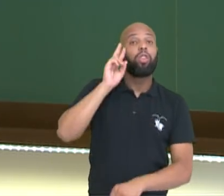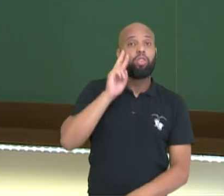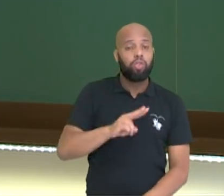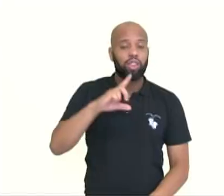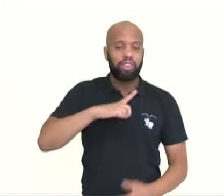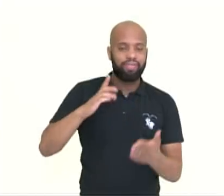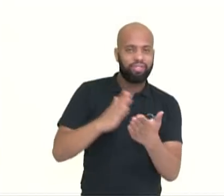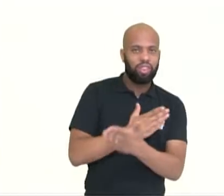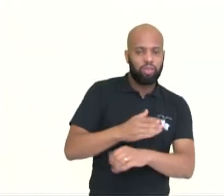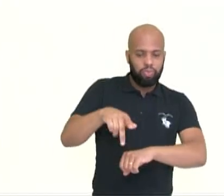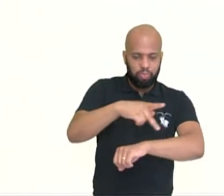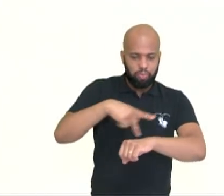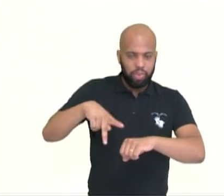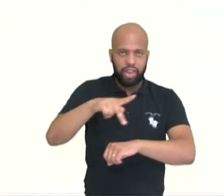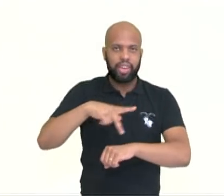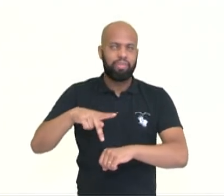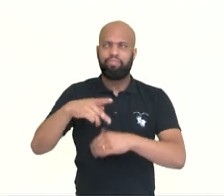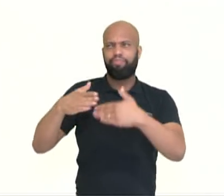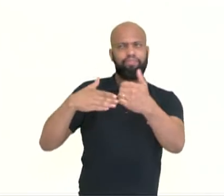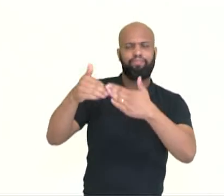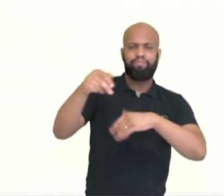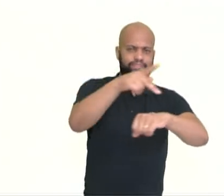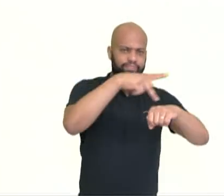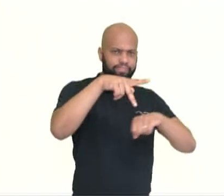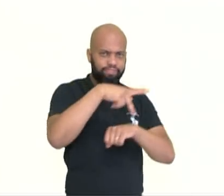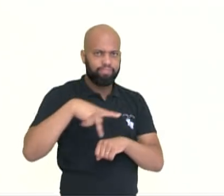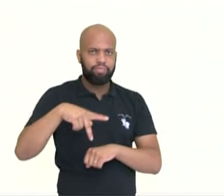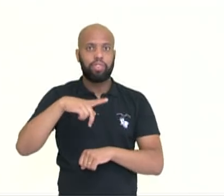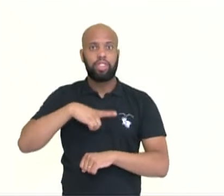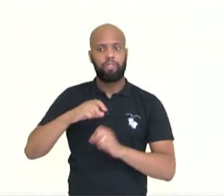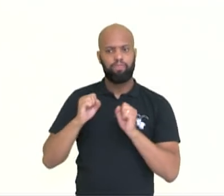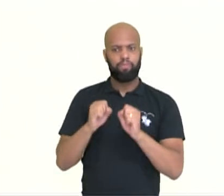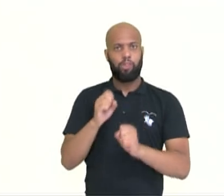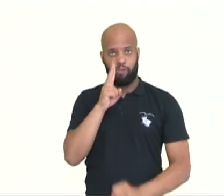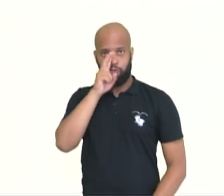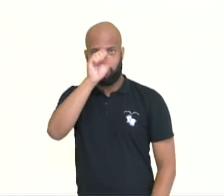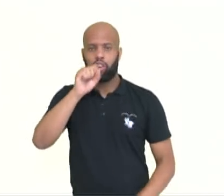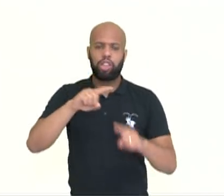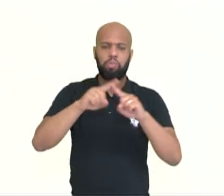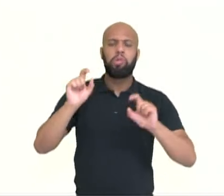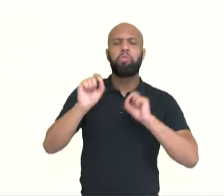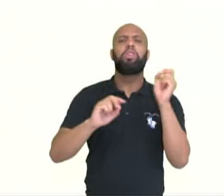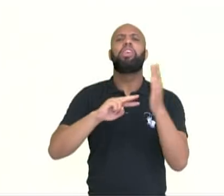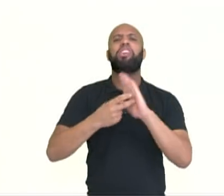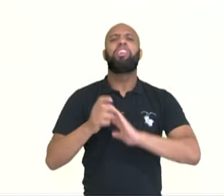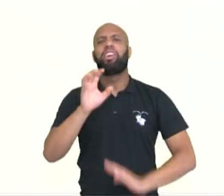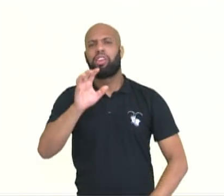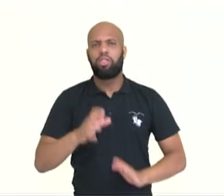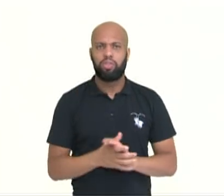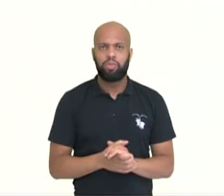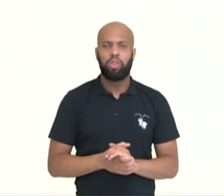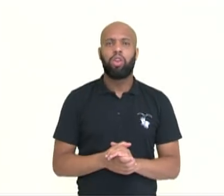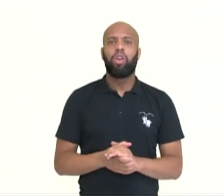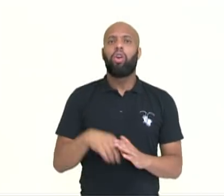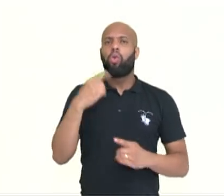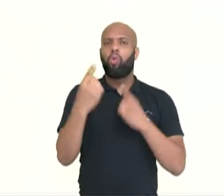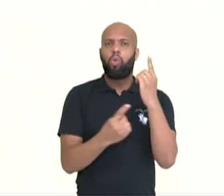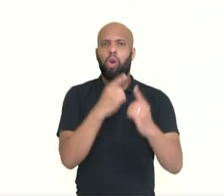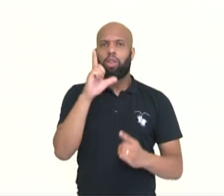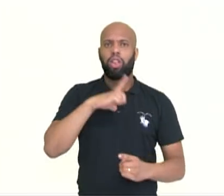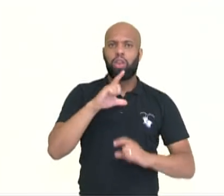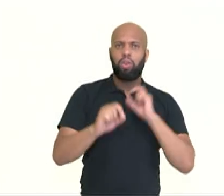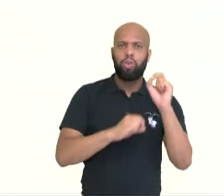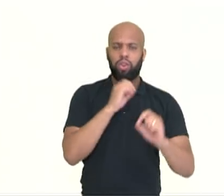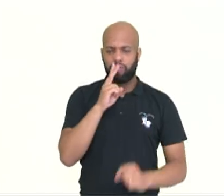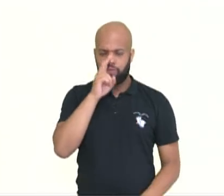determinados países, seja o país X ou o país Y, são potências. Mas o que são essas potências? Quais são as potências de